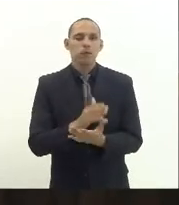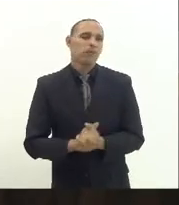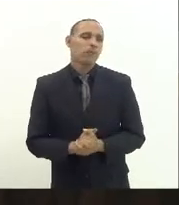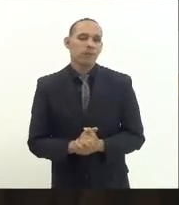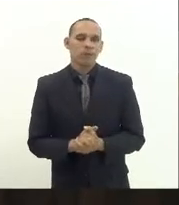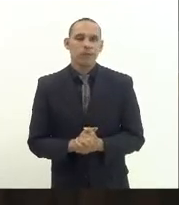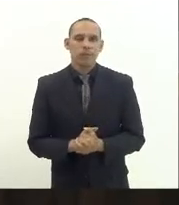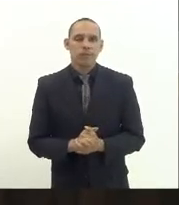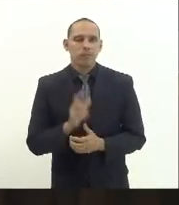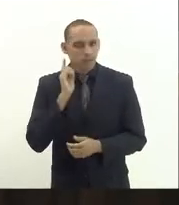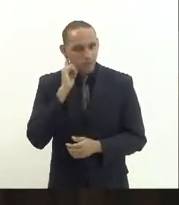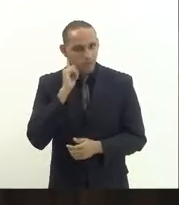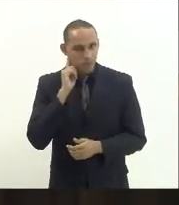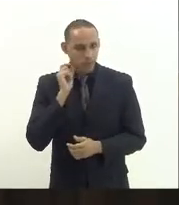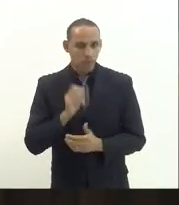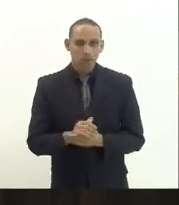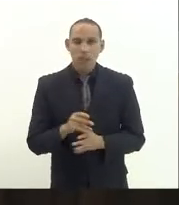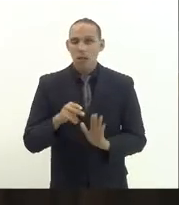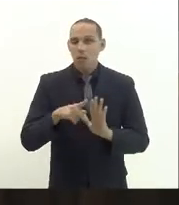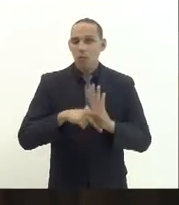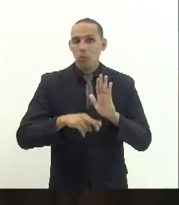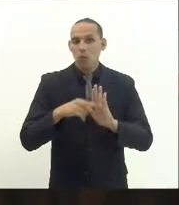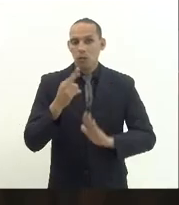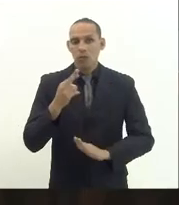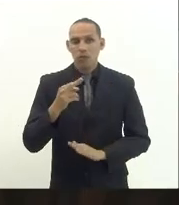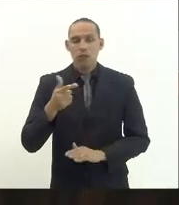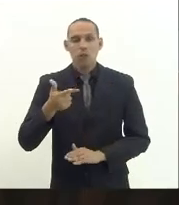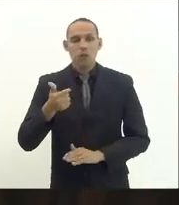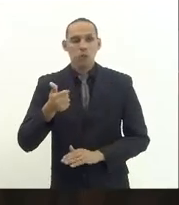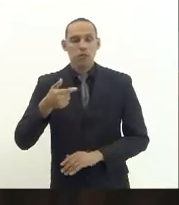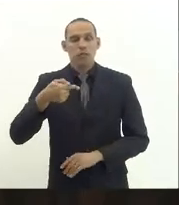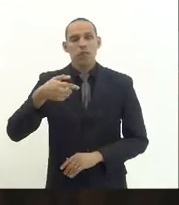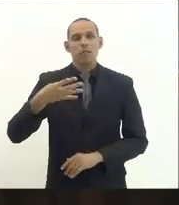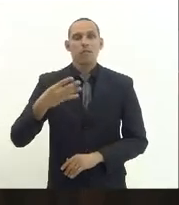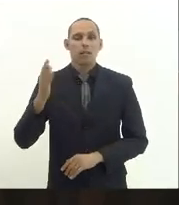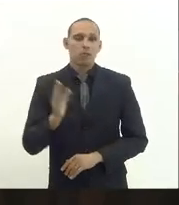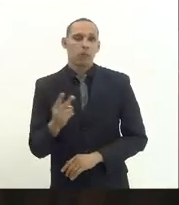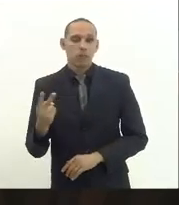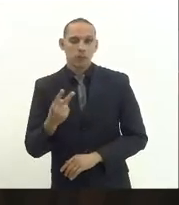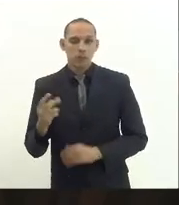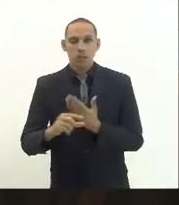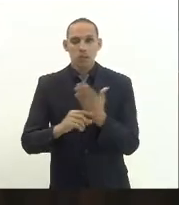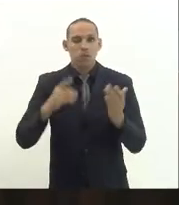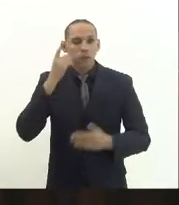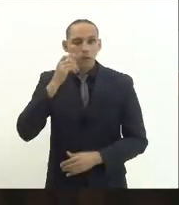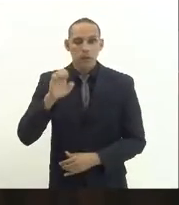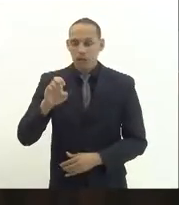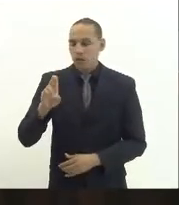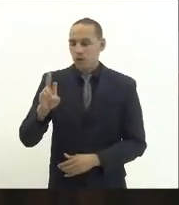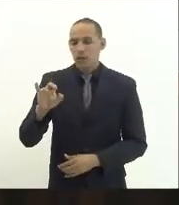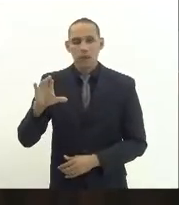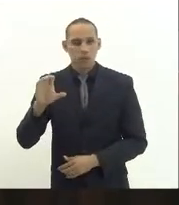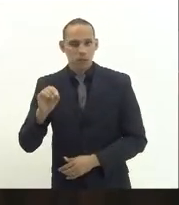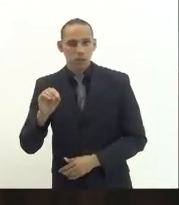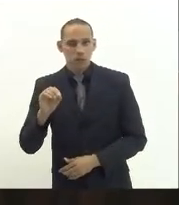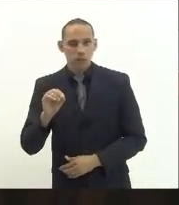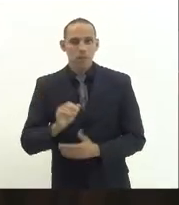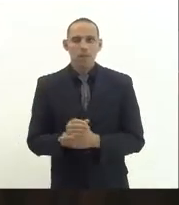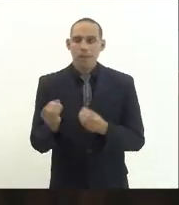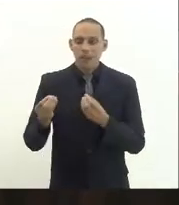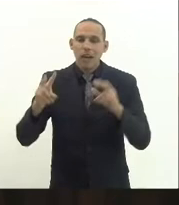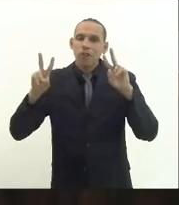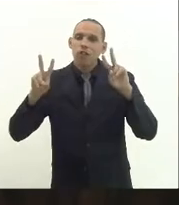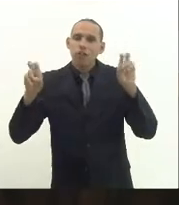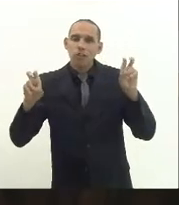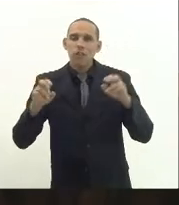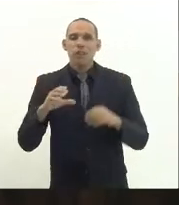vai à promulgação pode a solução 1274 de 22 de autoria Deputado Eurico Júnior concede o Título de Cidadão do Estado do